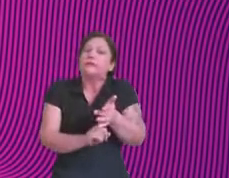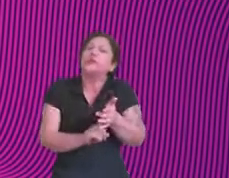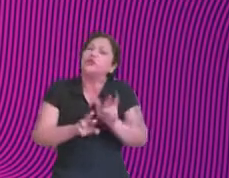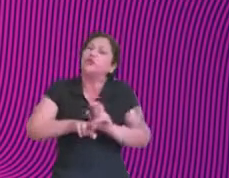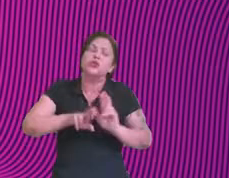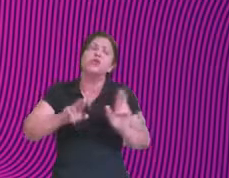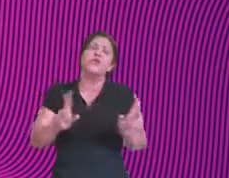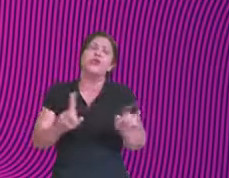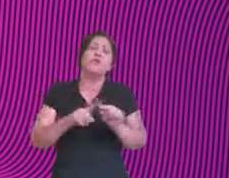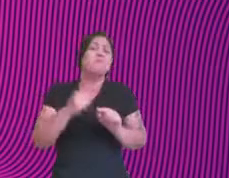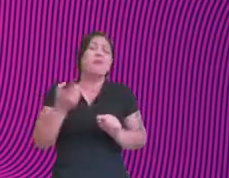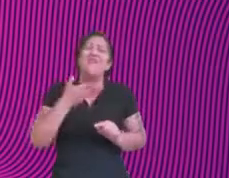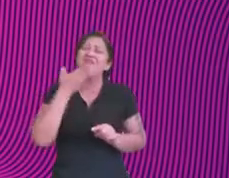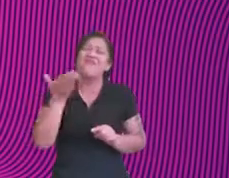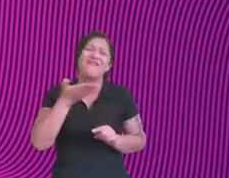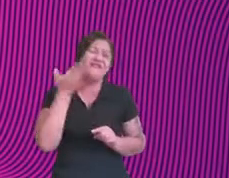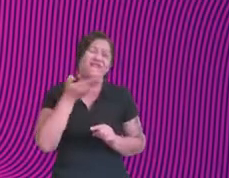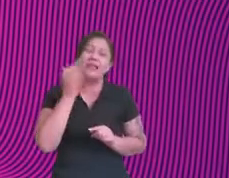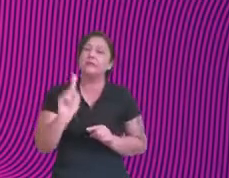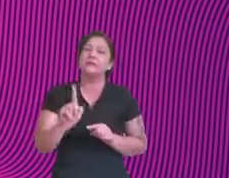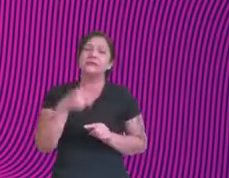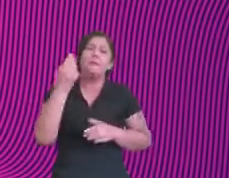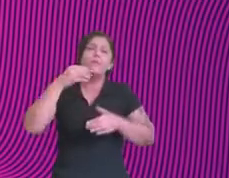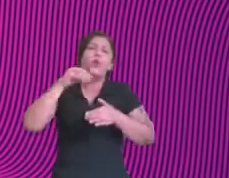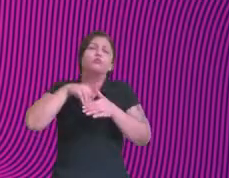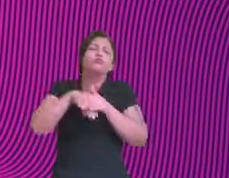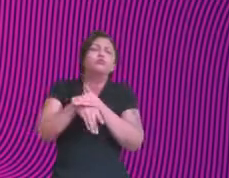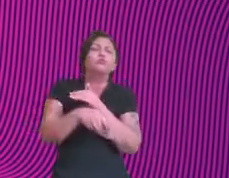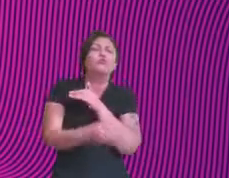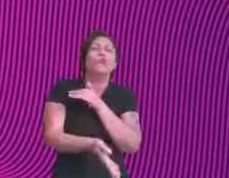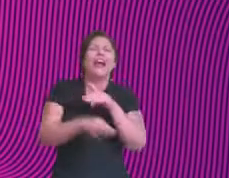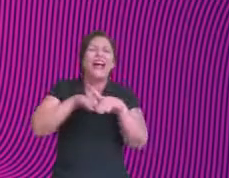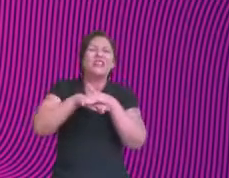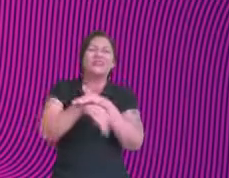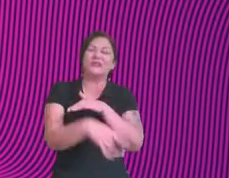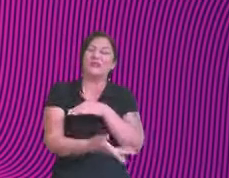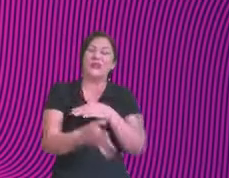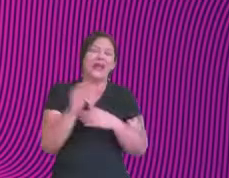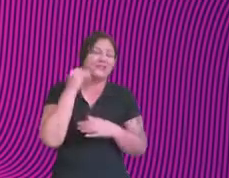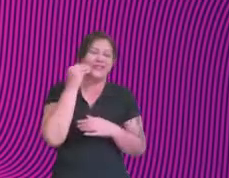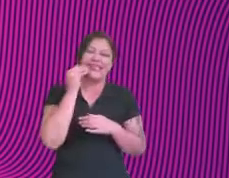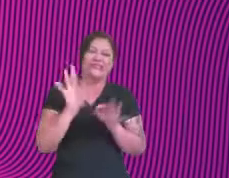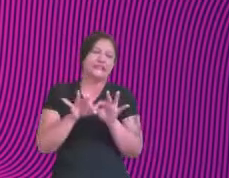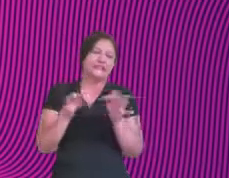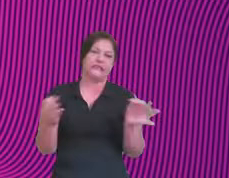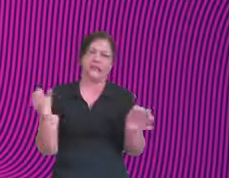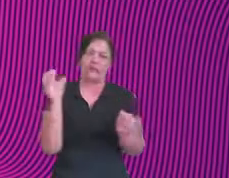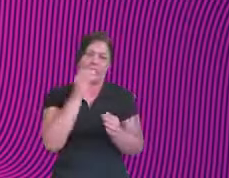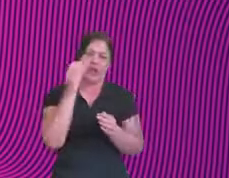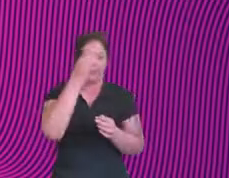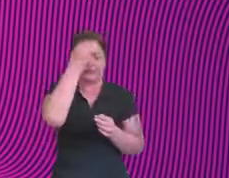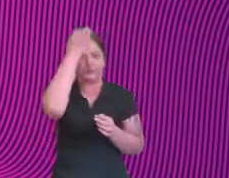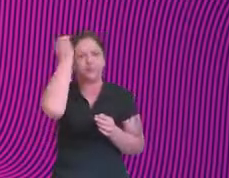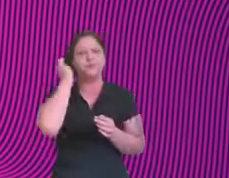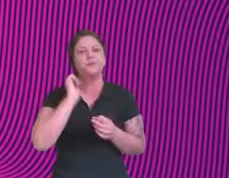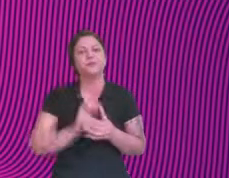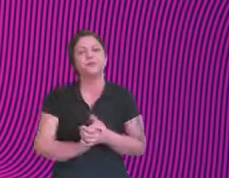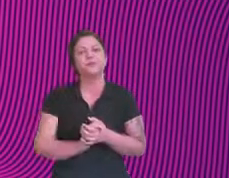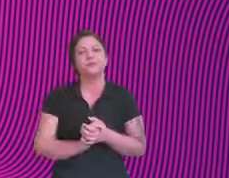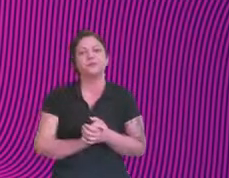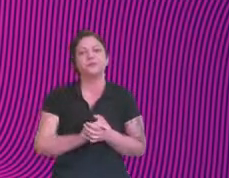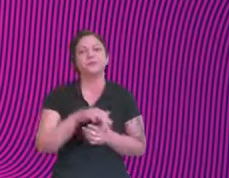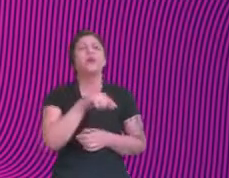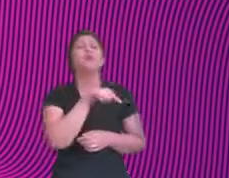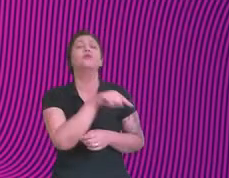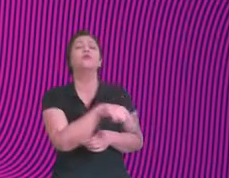depois que você pega o treinamento e faz, a equipe faz, isso é feito de uma forma muito simples e muito rápida. Rodrigo, não sei qual a tua experiência se você